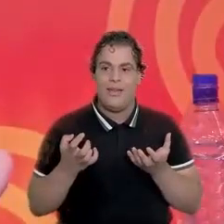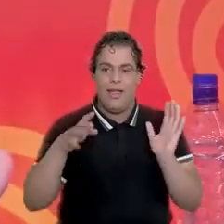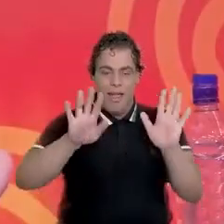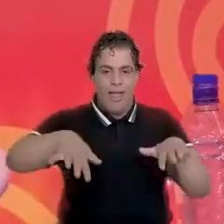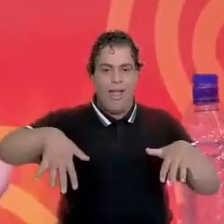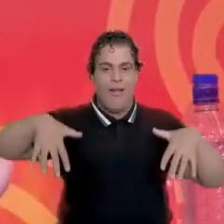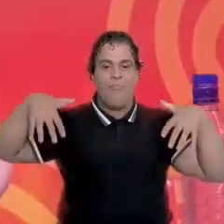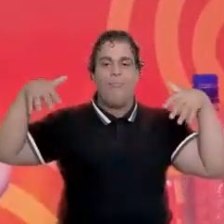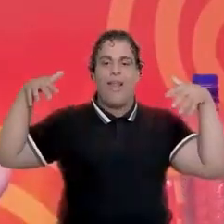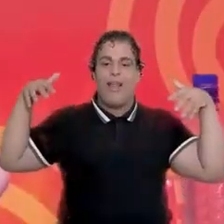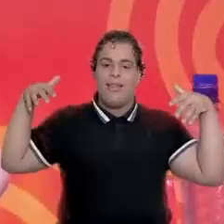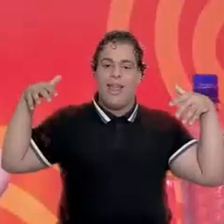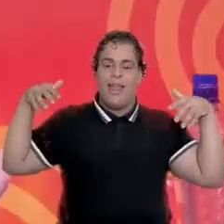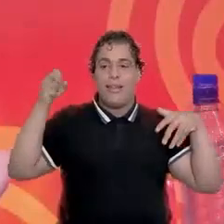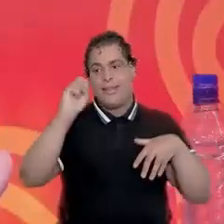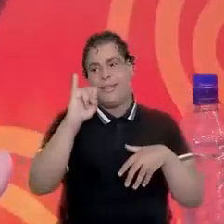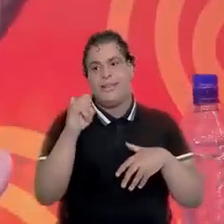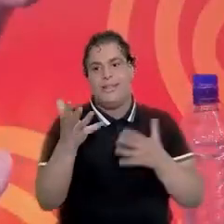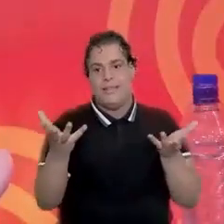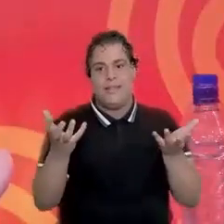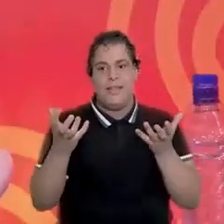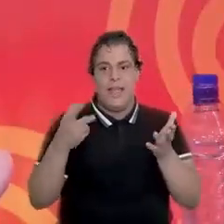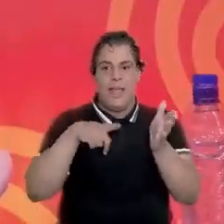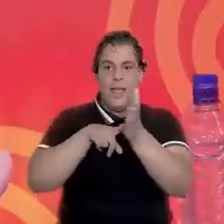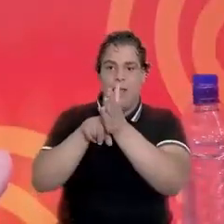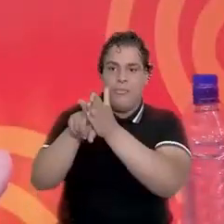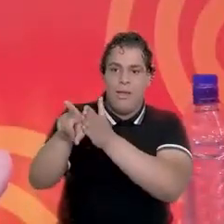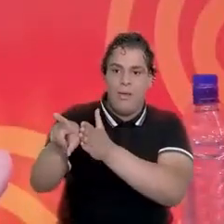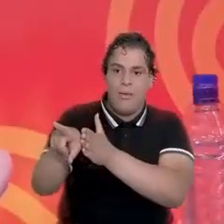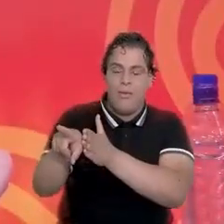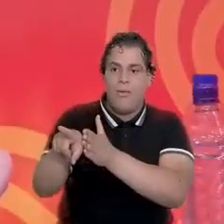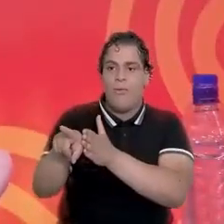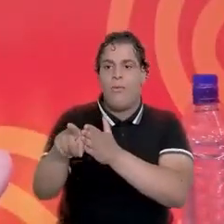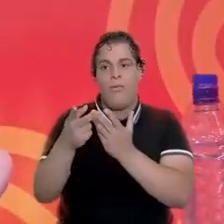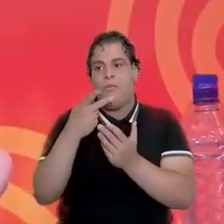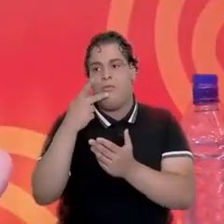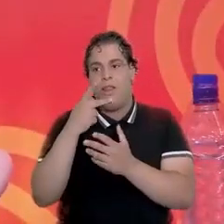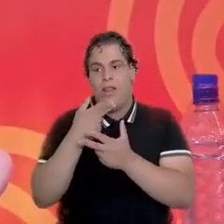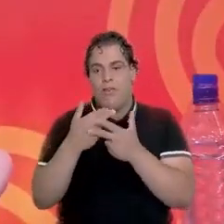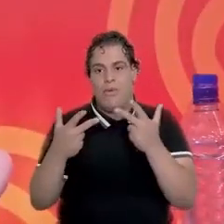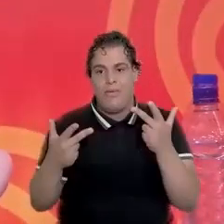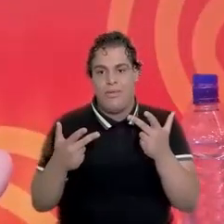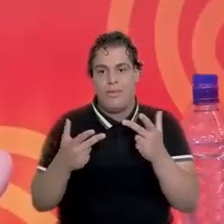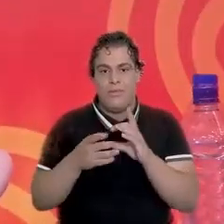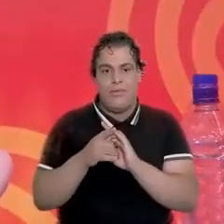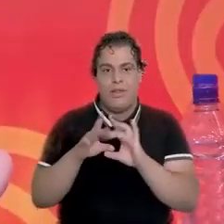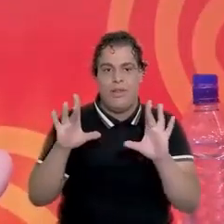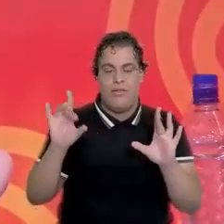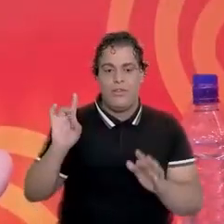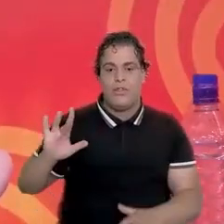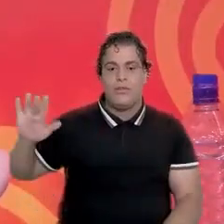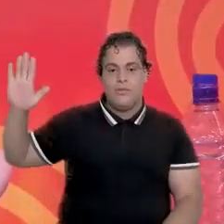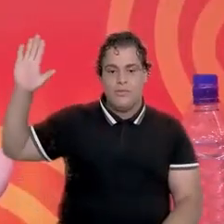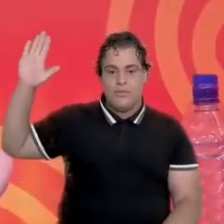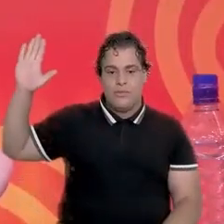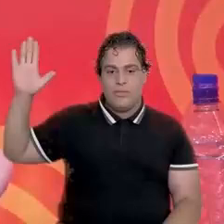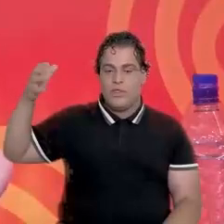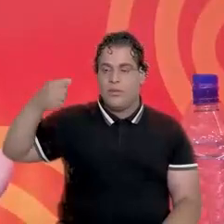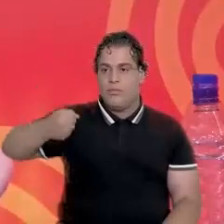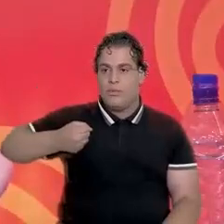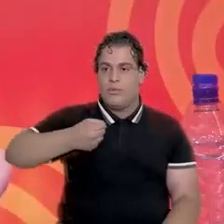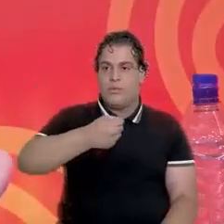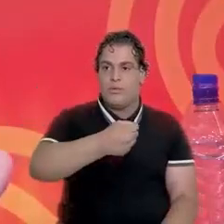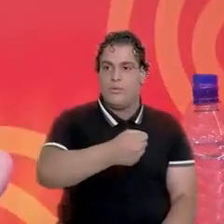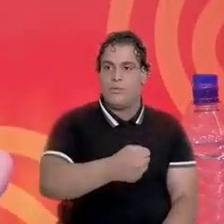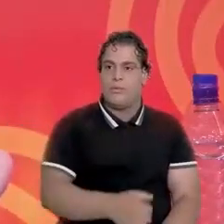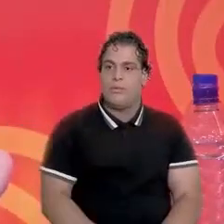tiver alguma observação, alguma pergunta para as escritoras, por favor, fiquem à vontade. Só levantar a mão que o microfone vai até